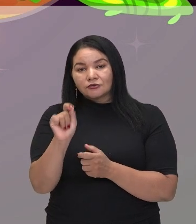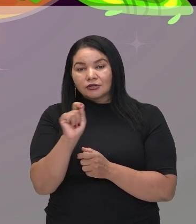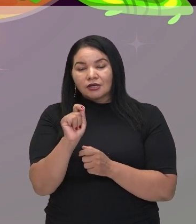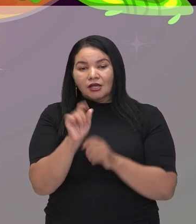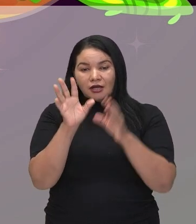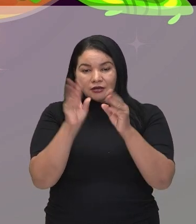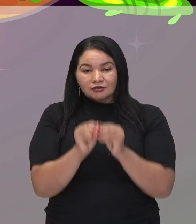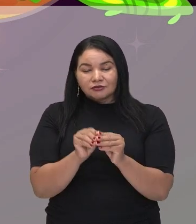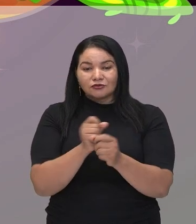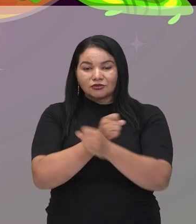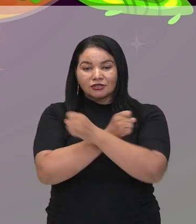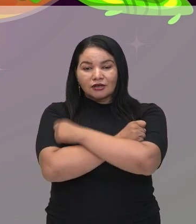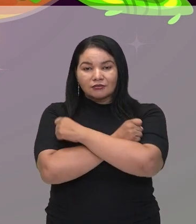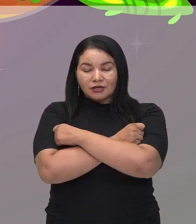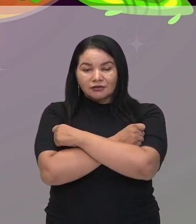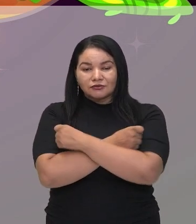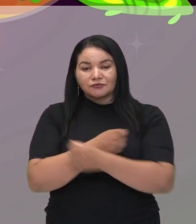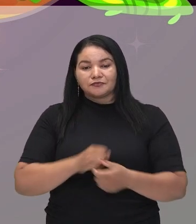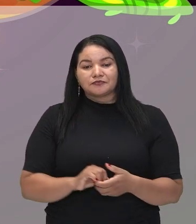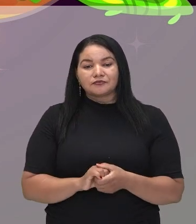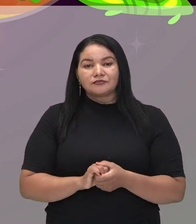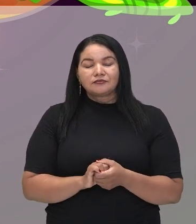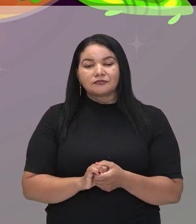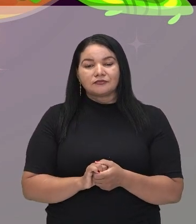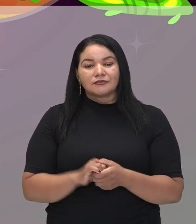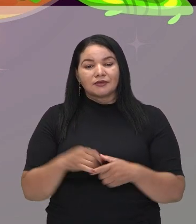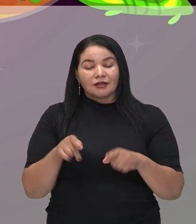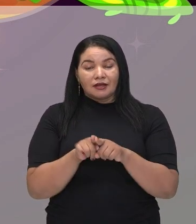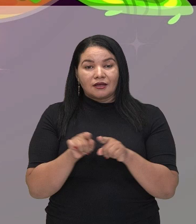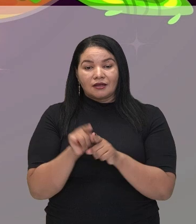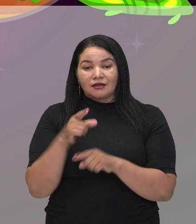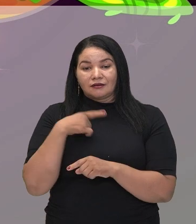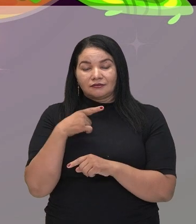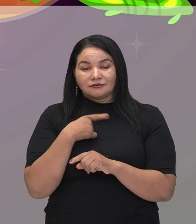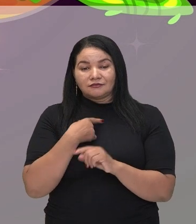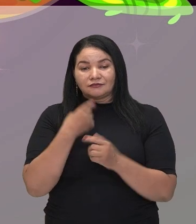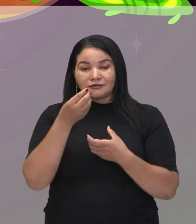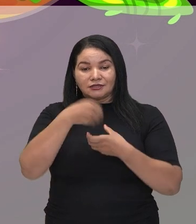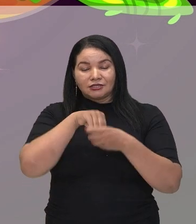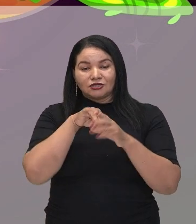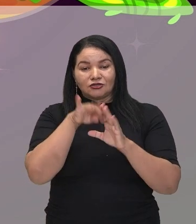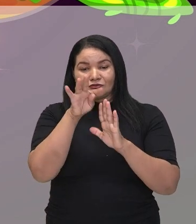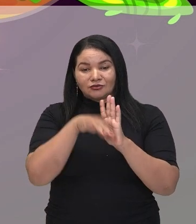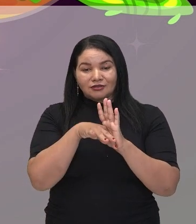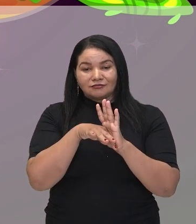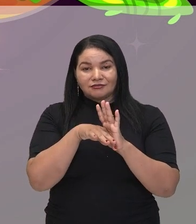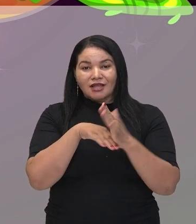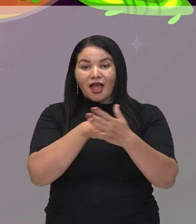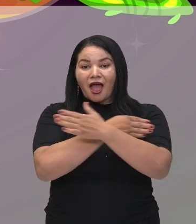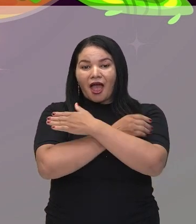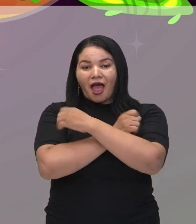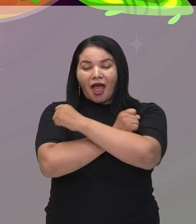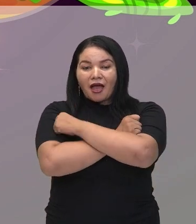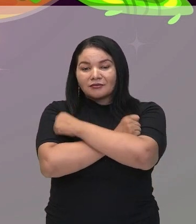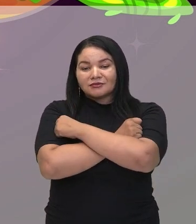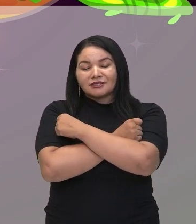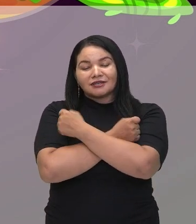que eles utilizam ali no texto, né? Em vez de ser abraço, virou abra.